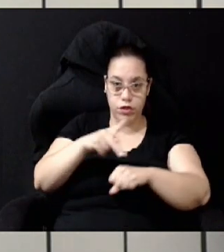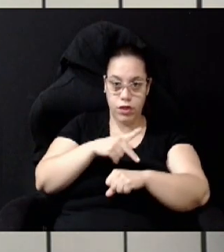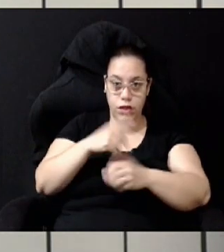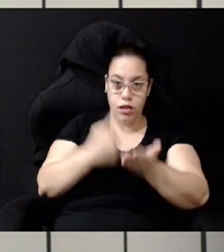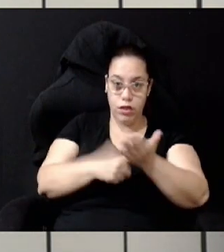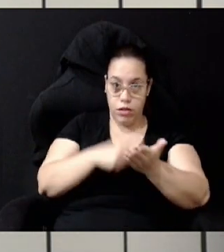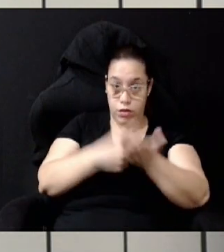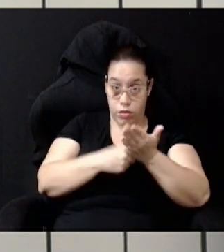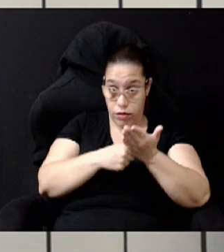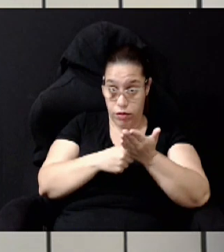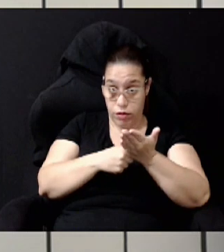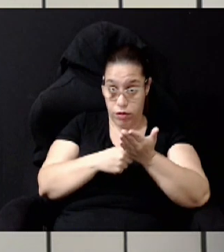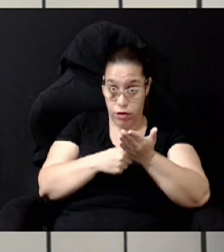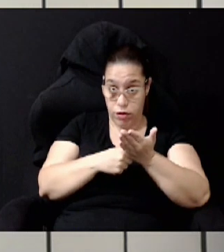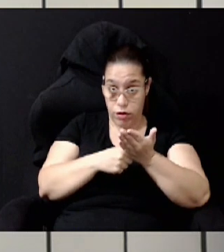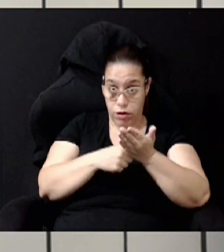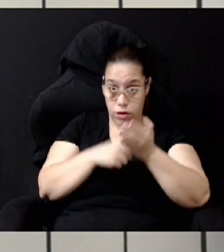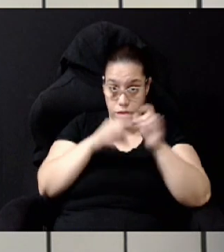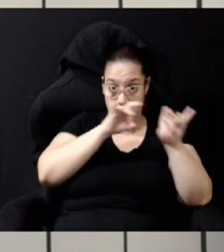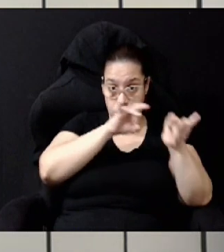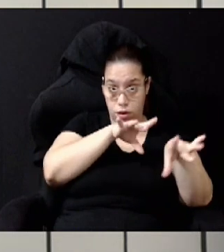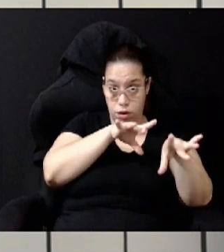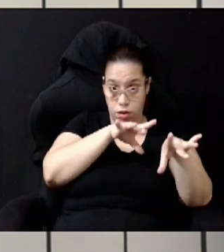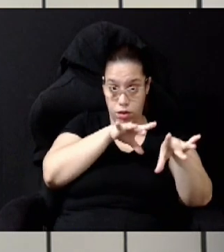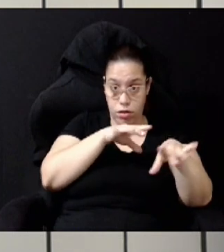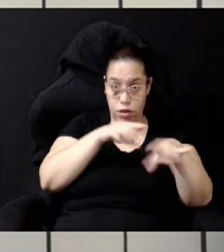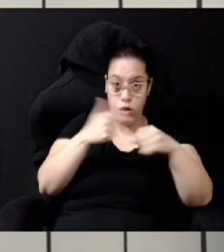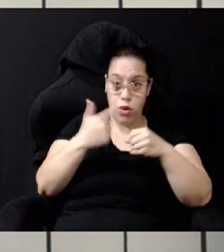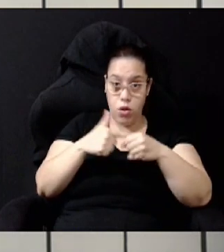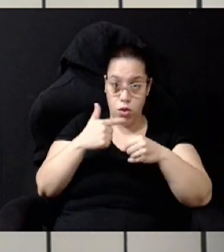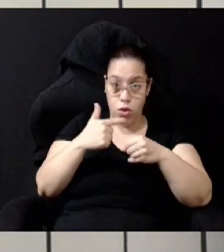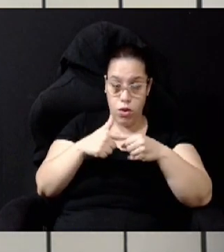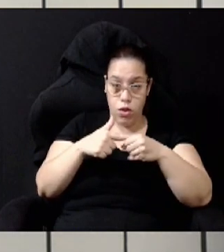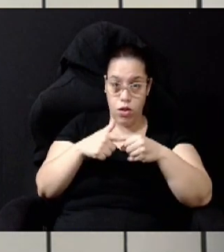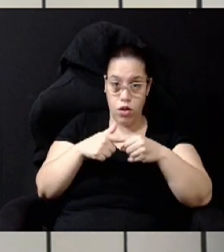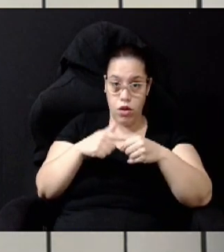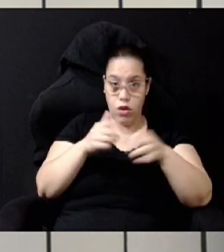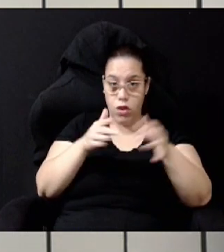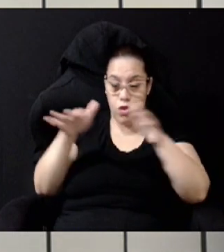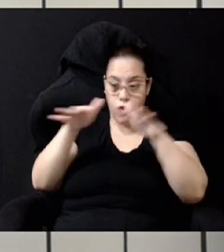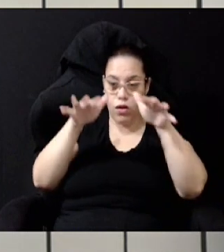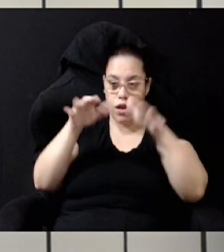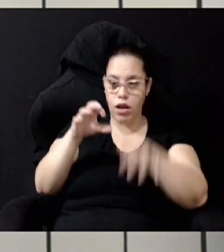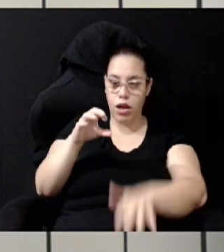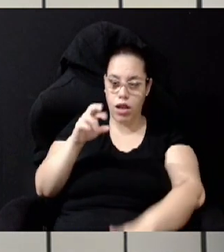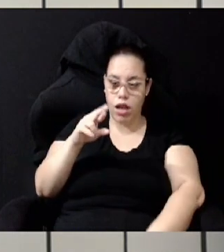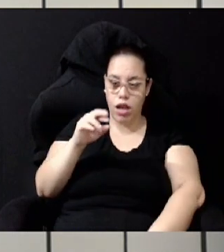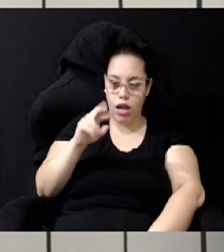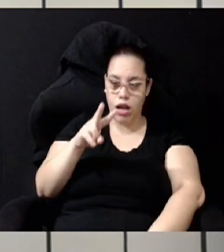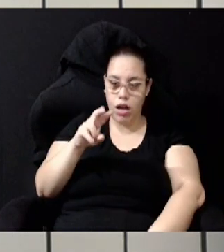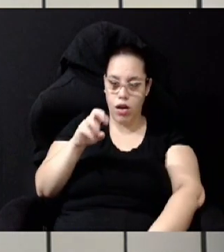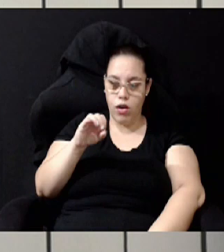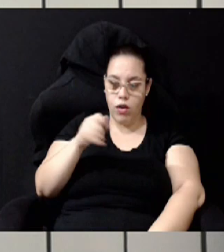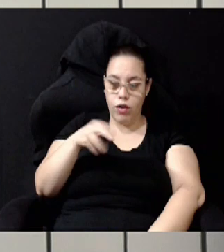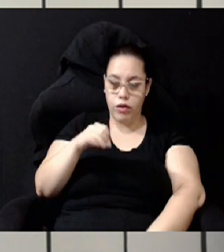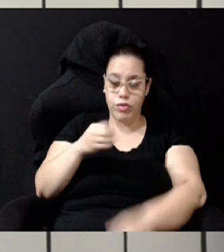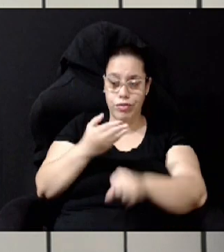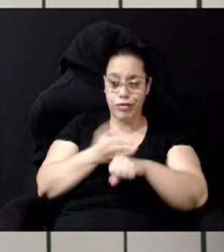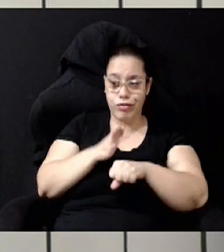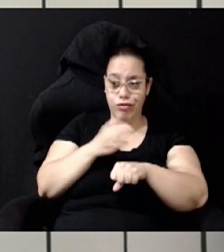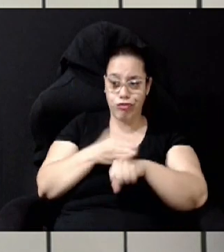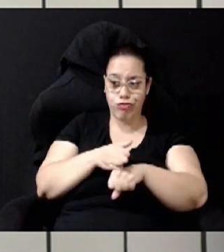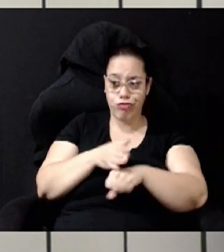para abandonar a utilização de petróleo, de gás, de carvão, mas na prática a gente não está vendo isso